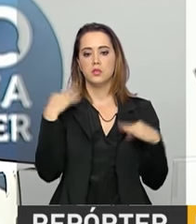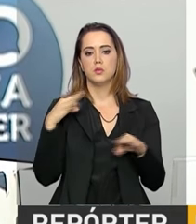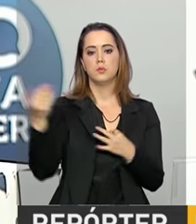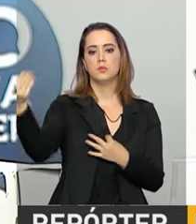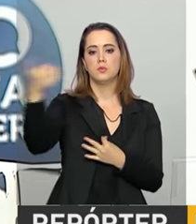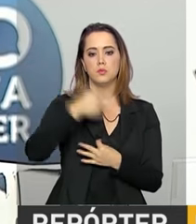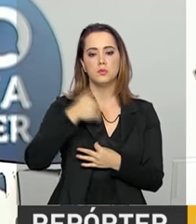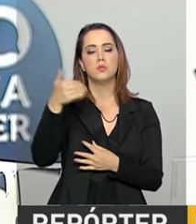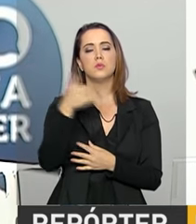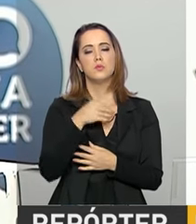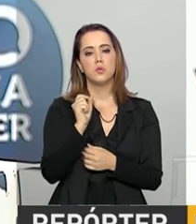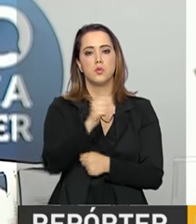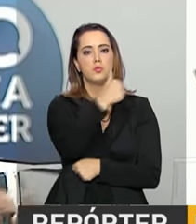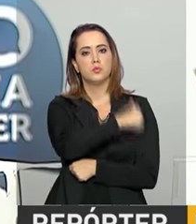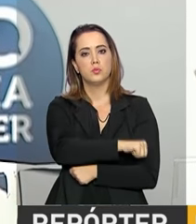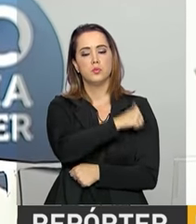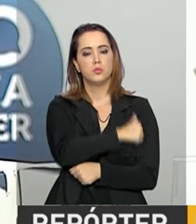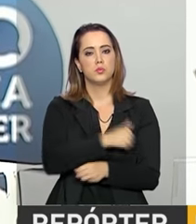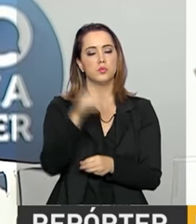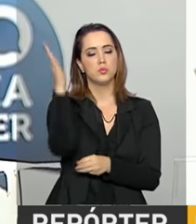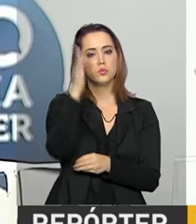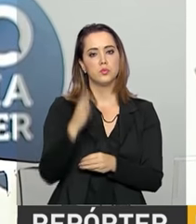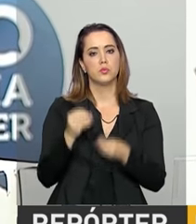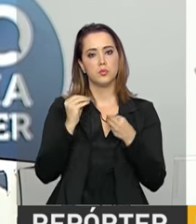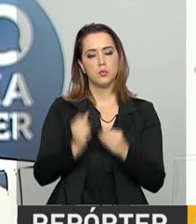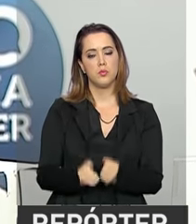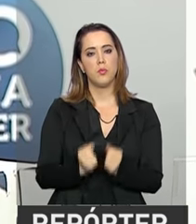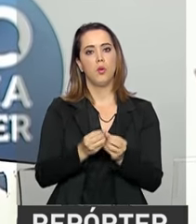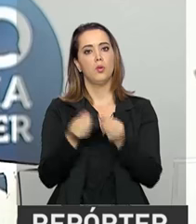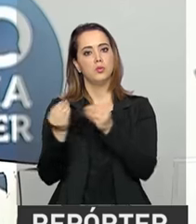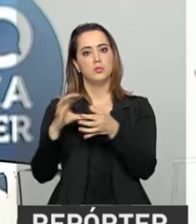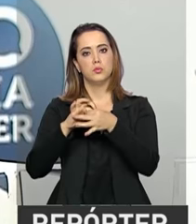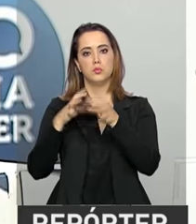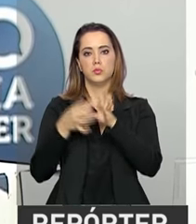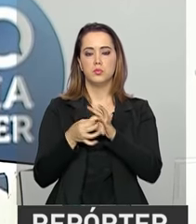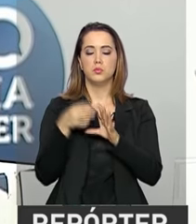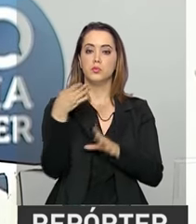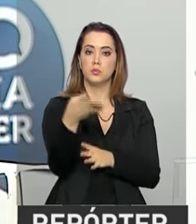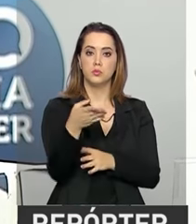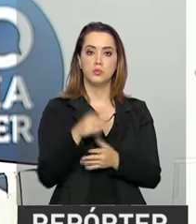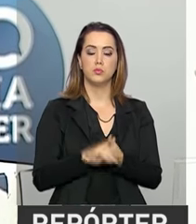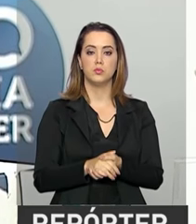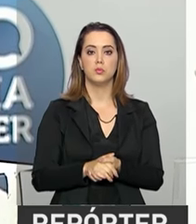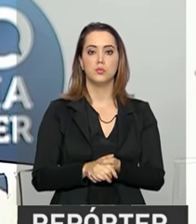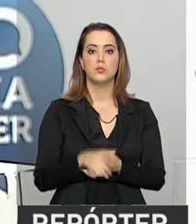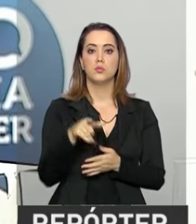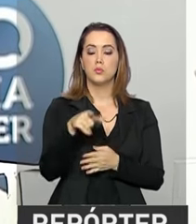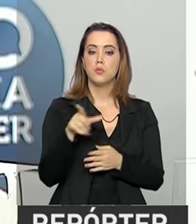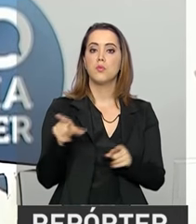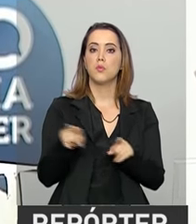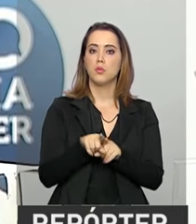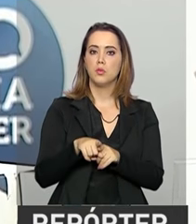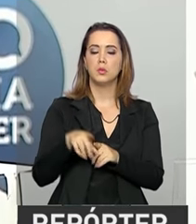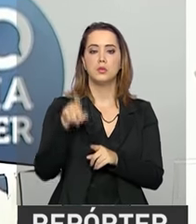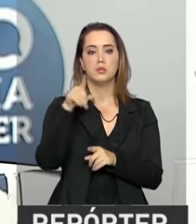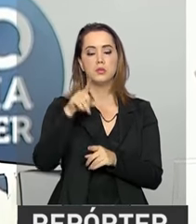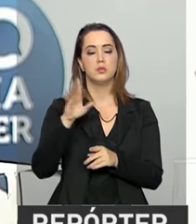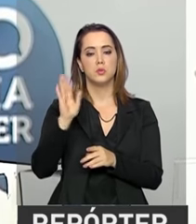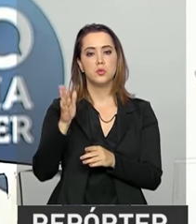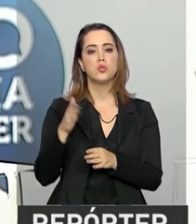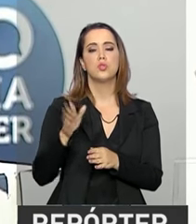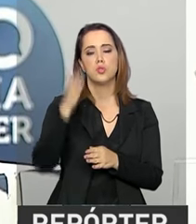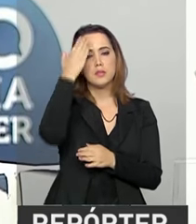o Brasil seriam capazes de entregar esses jogos olímpicos que nós entregamos com Seguindo os mandamentos que nós